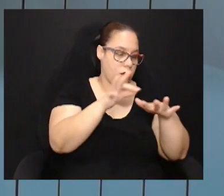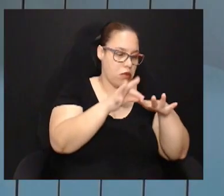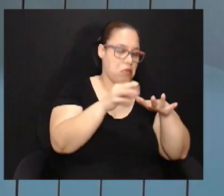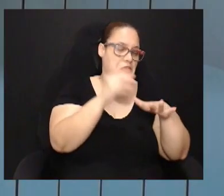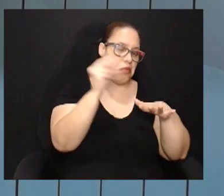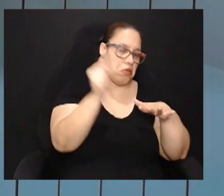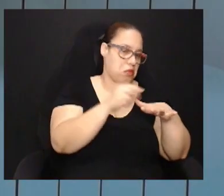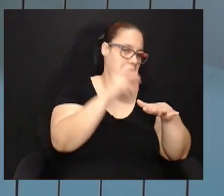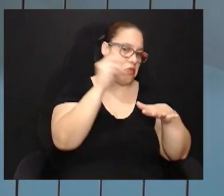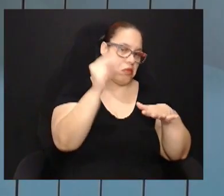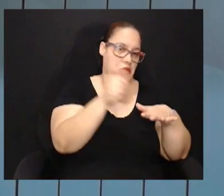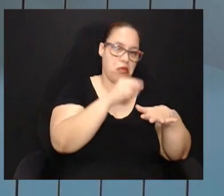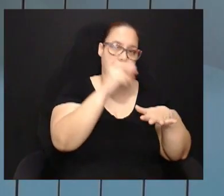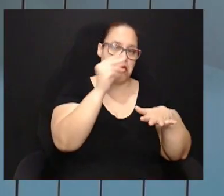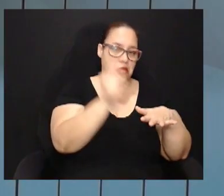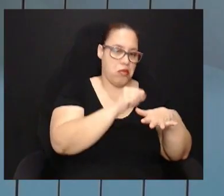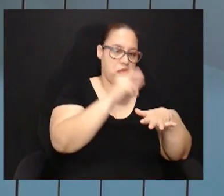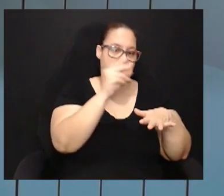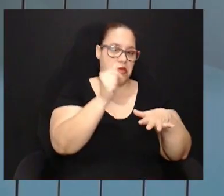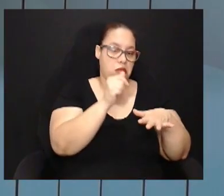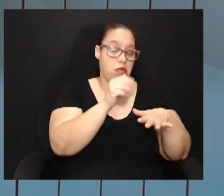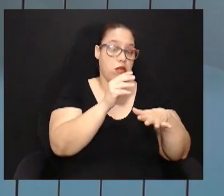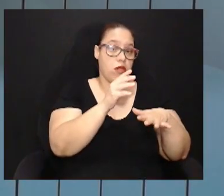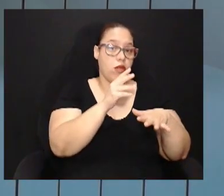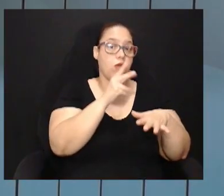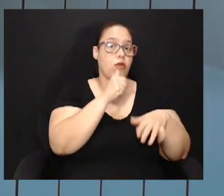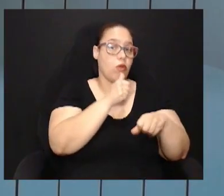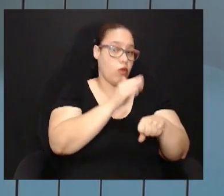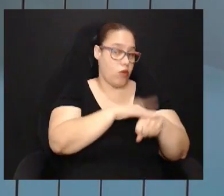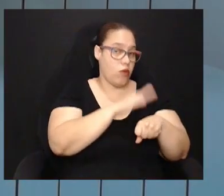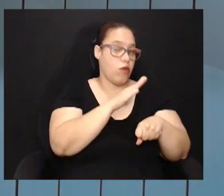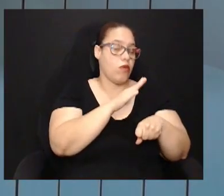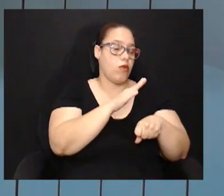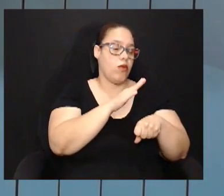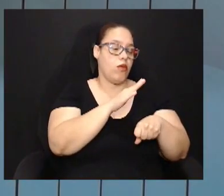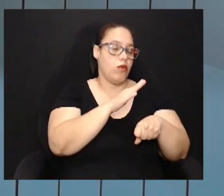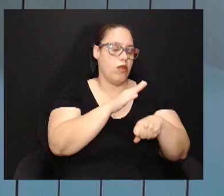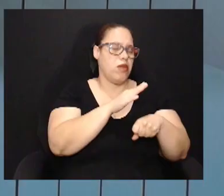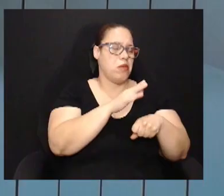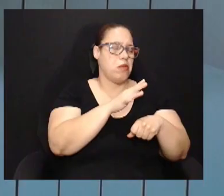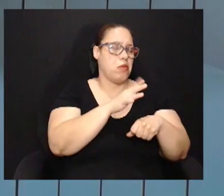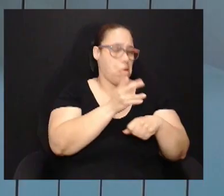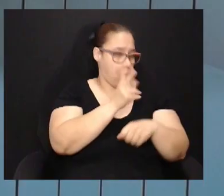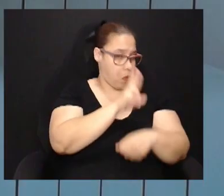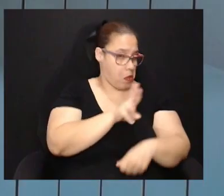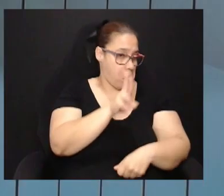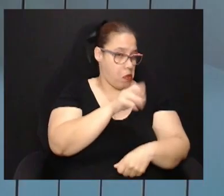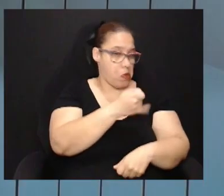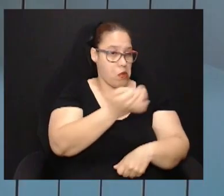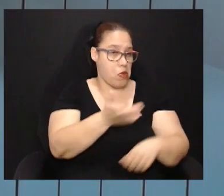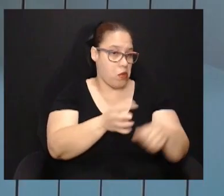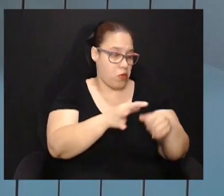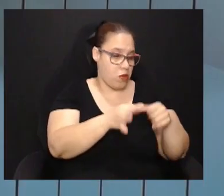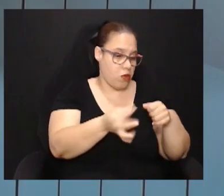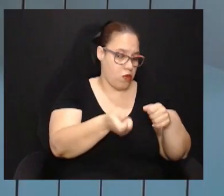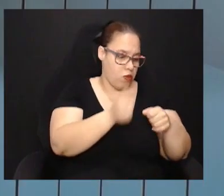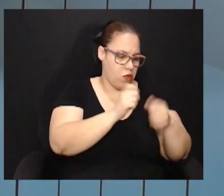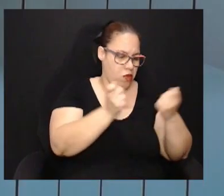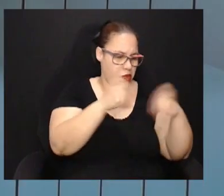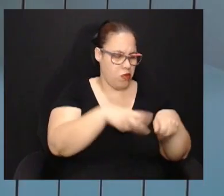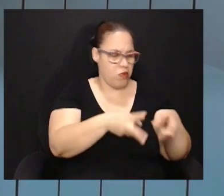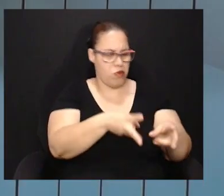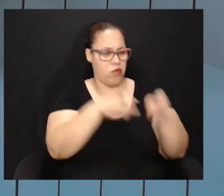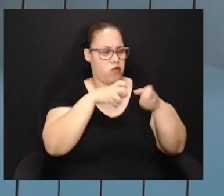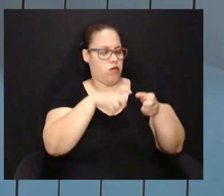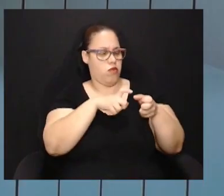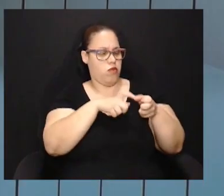esse alongamento depois de um tempo, porque como é de durabilidade, né, permite aí que fique mais tempo. Quando ela retira,